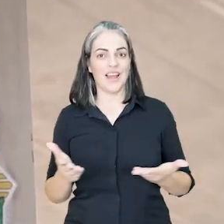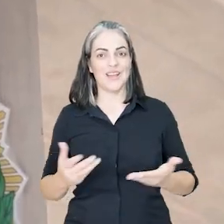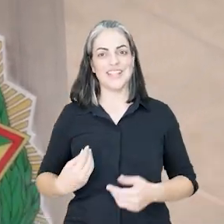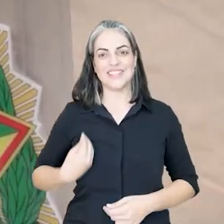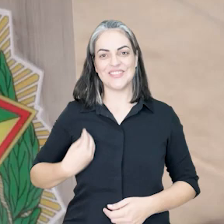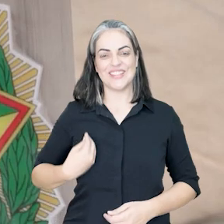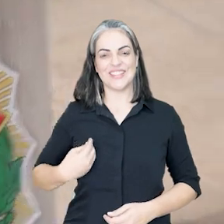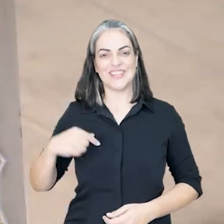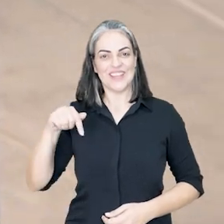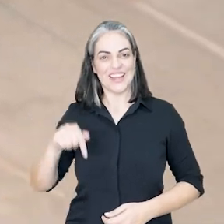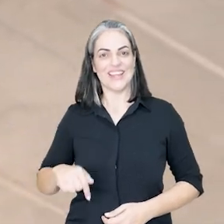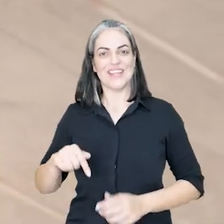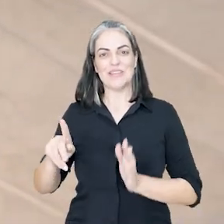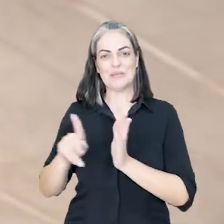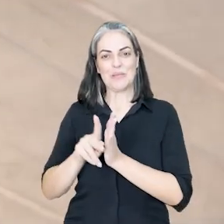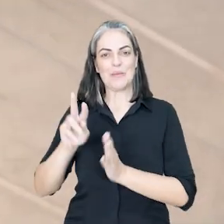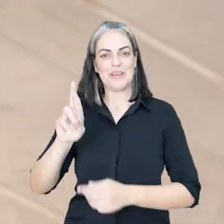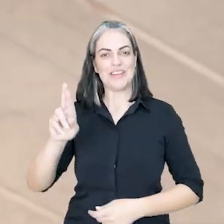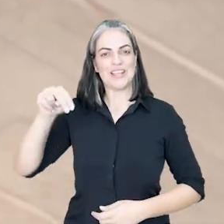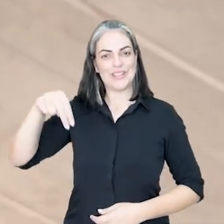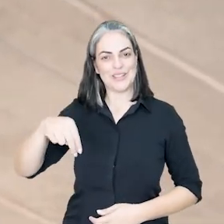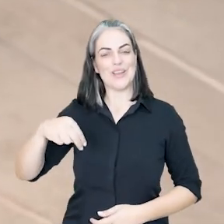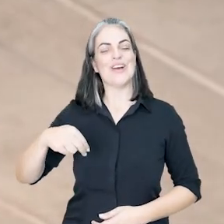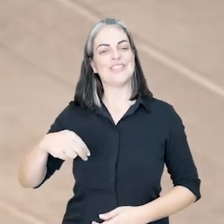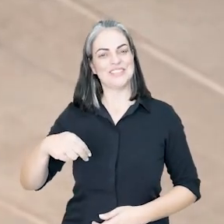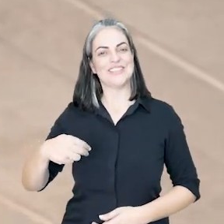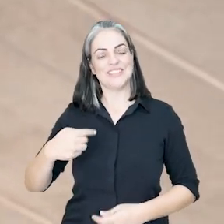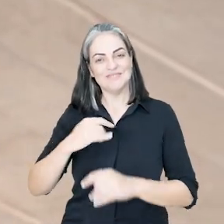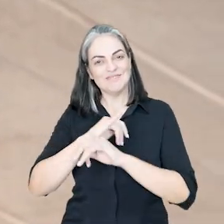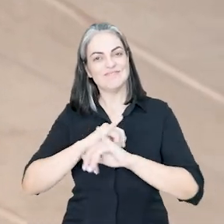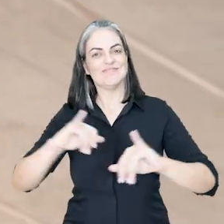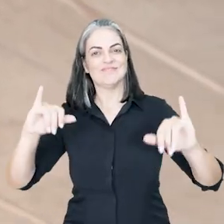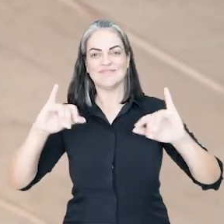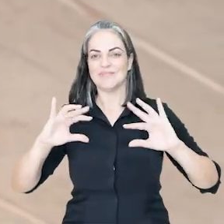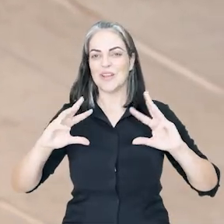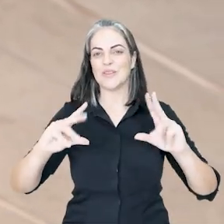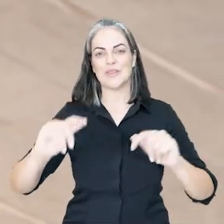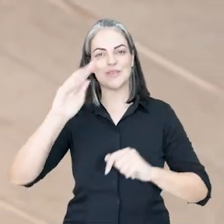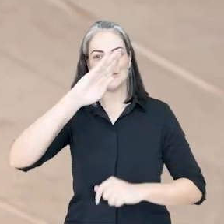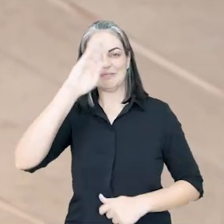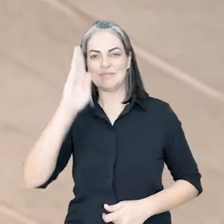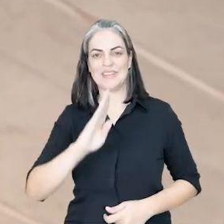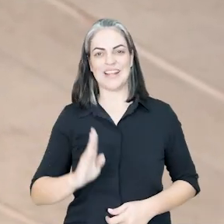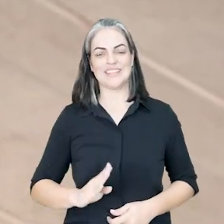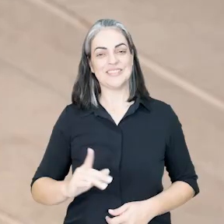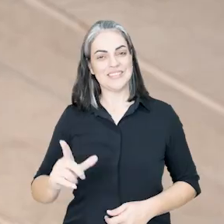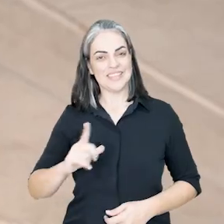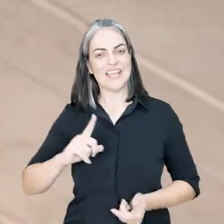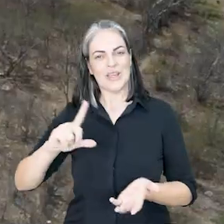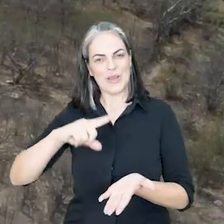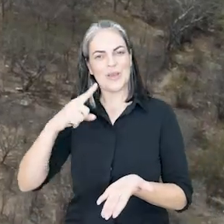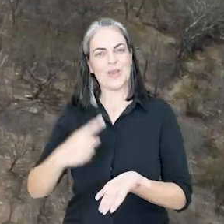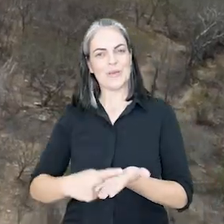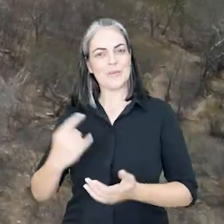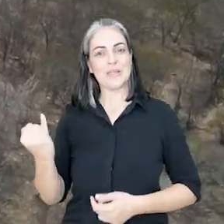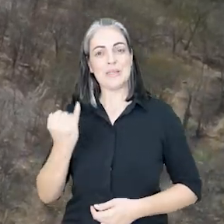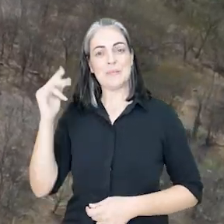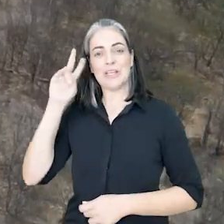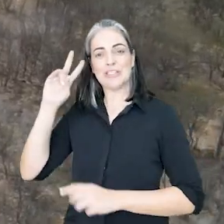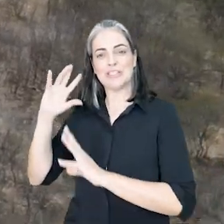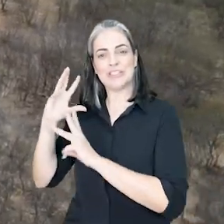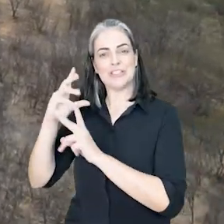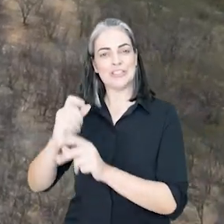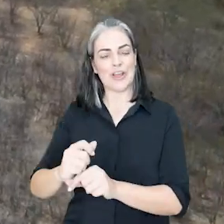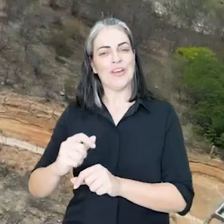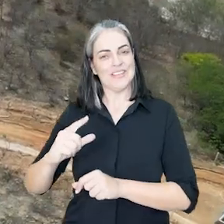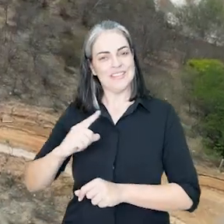E agora está aqui, do Rio Grande do Norte, para falar para todo o Brasil do compromisso histórico